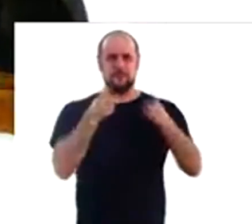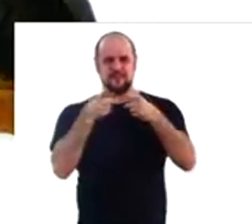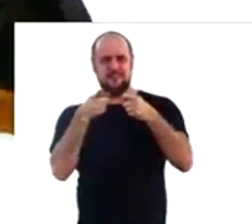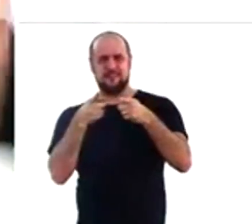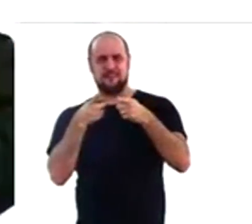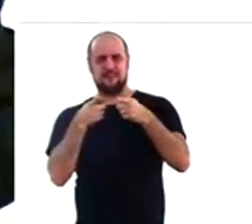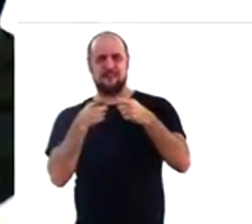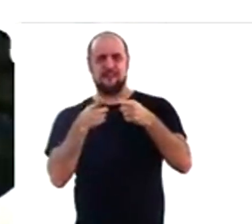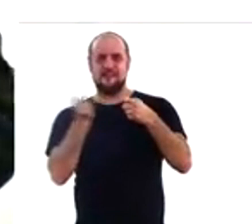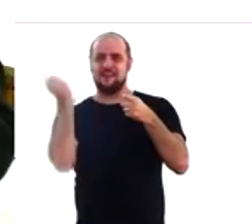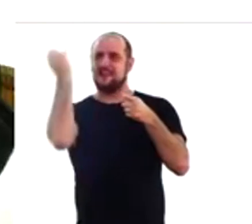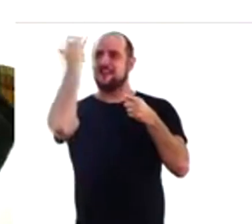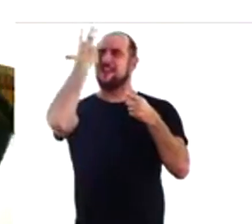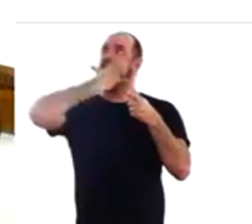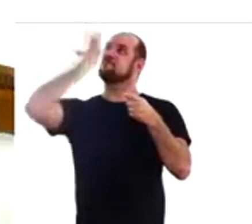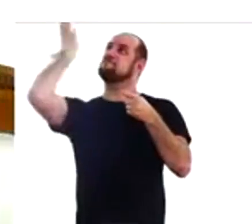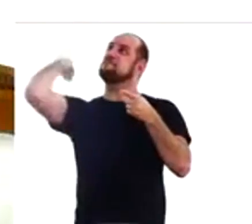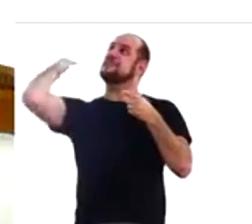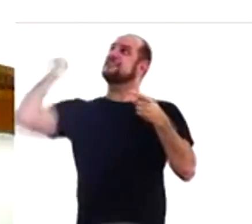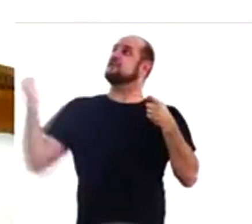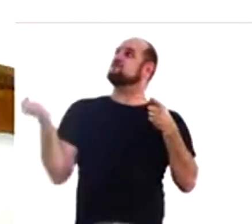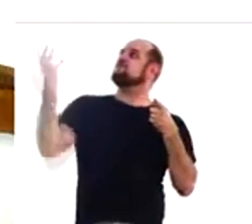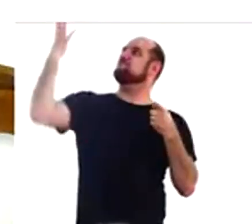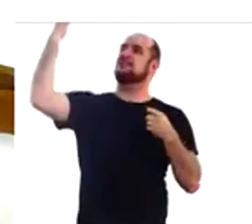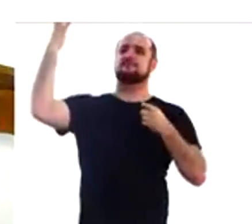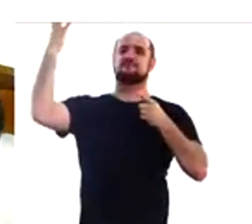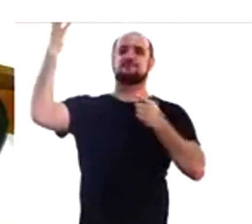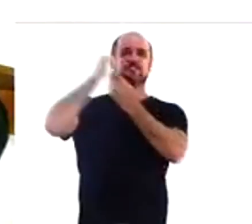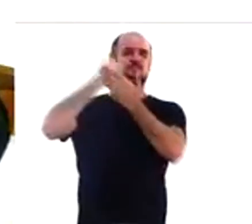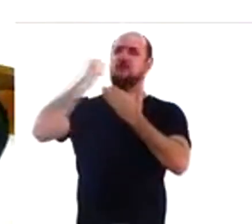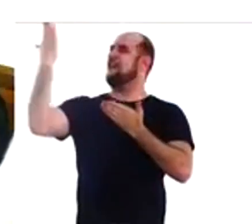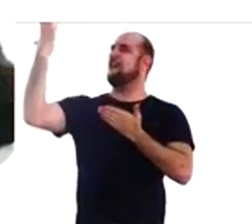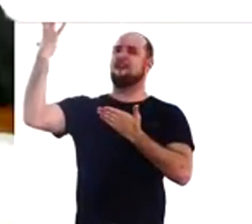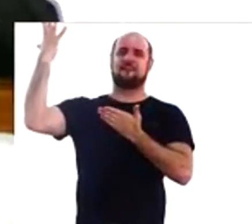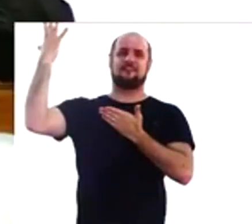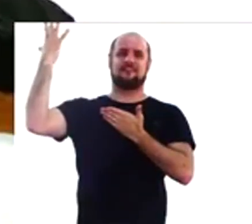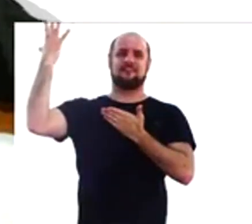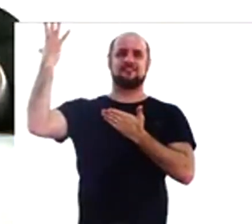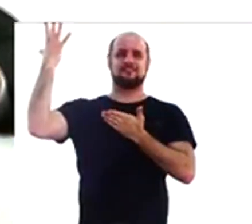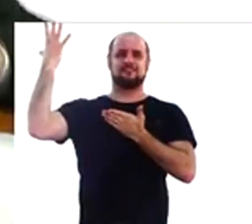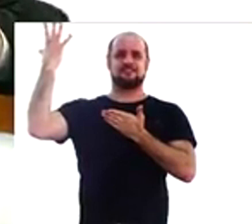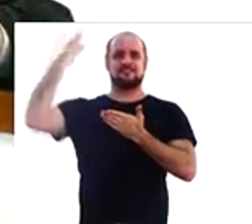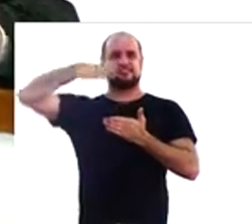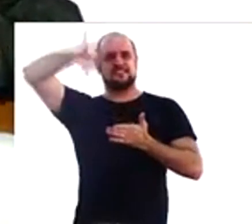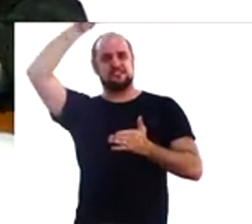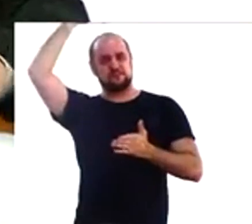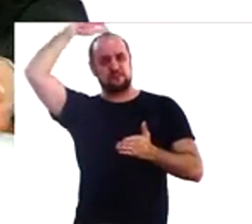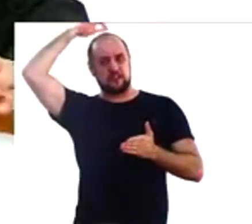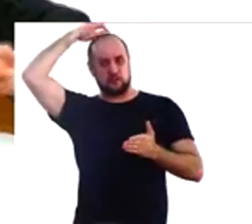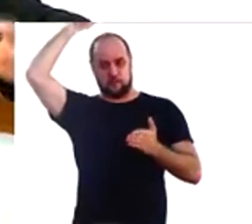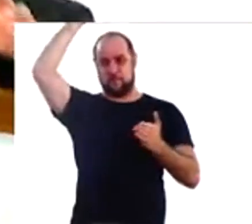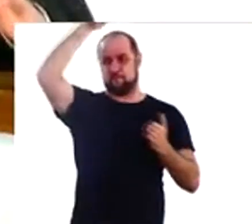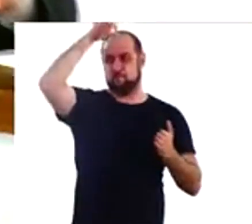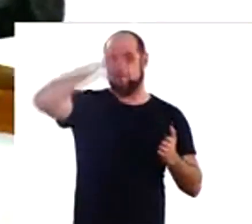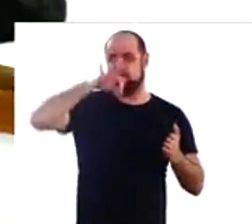se manifestou salvadora. Foi uma vez o suficiente. O Espírito está